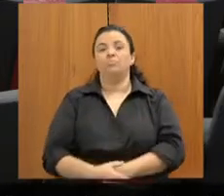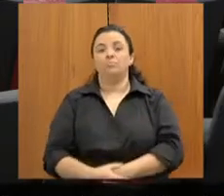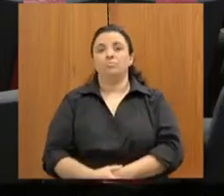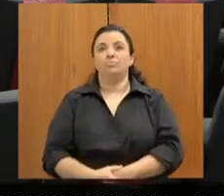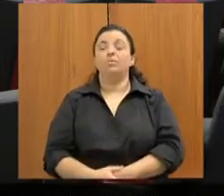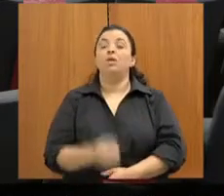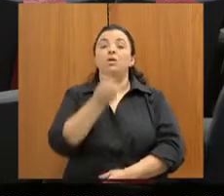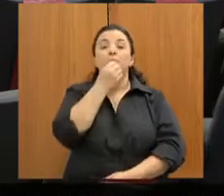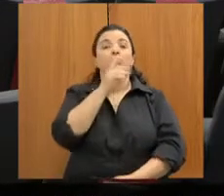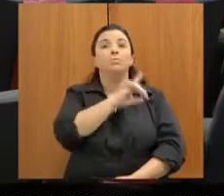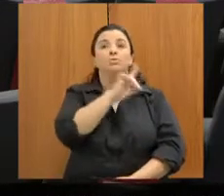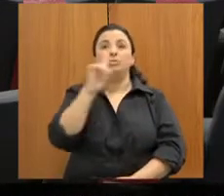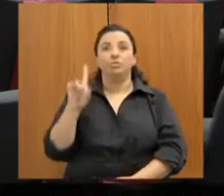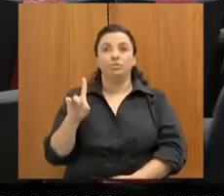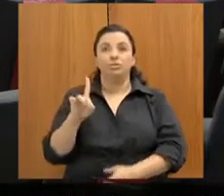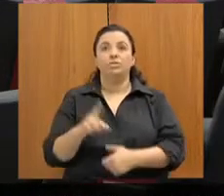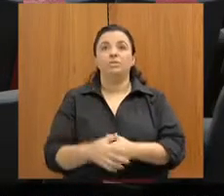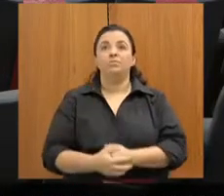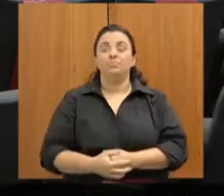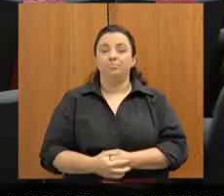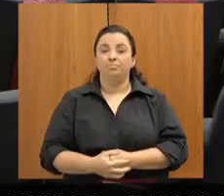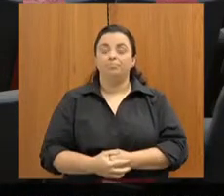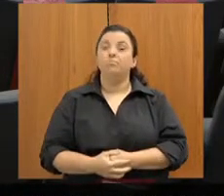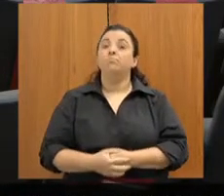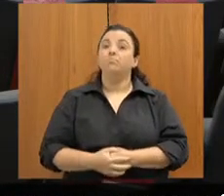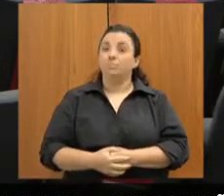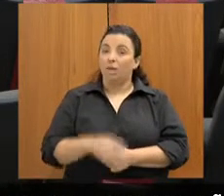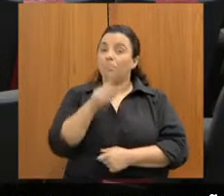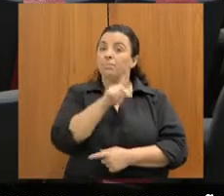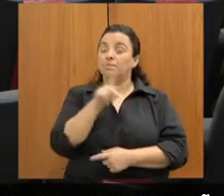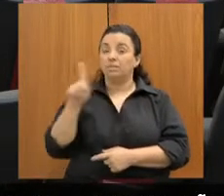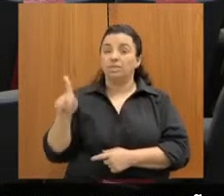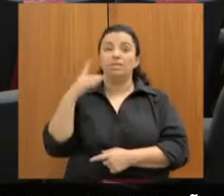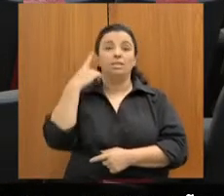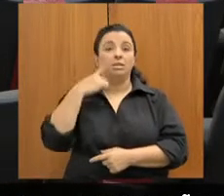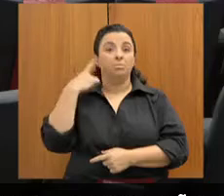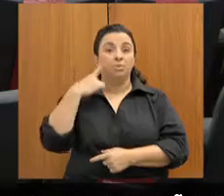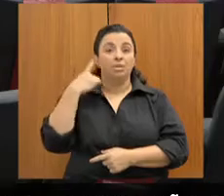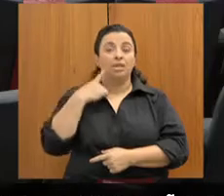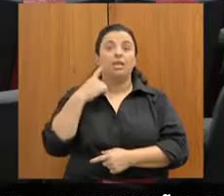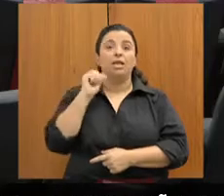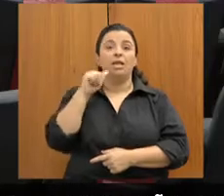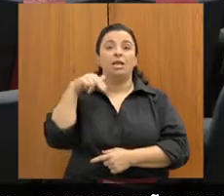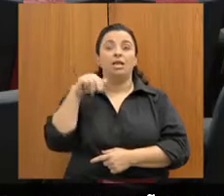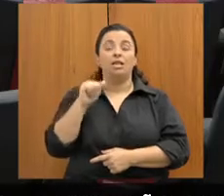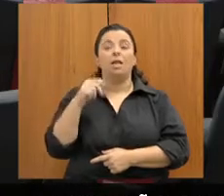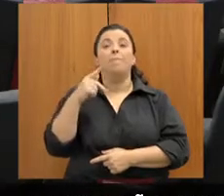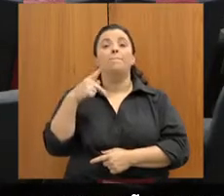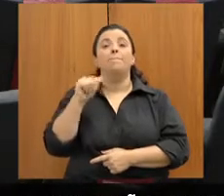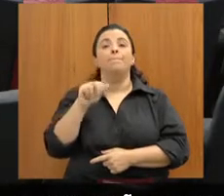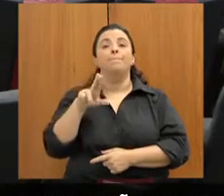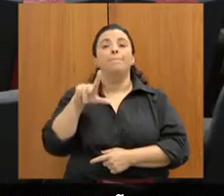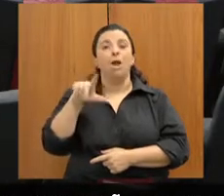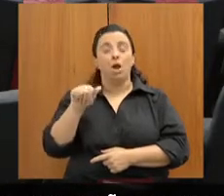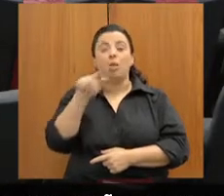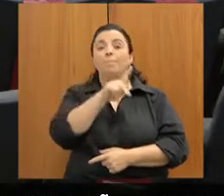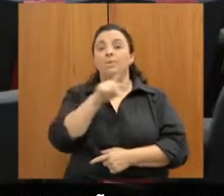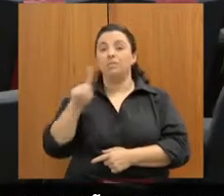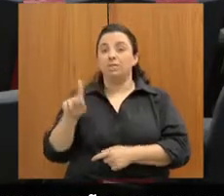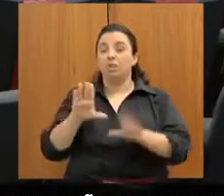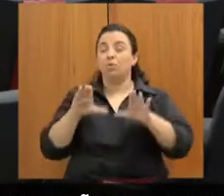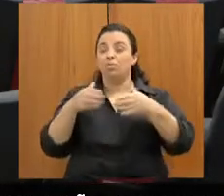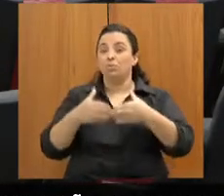bom dia sobre a presidência da deputada Ana Paula Siqueira Presidenta da comissão de defesa